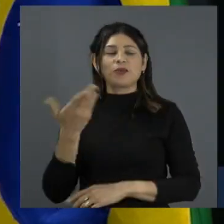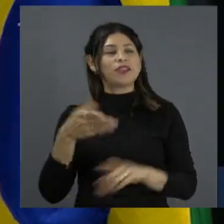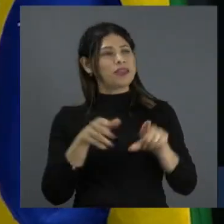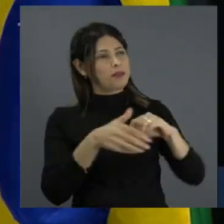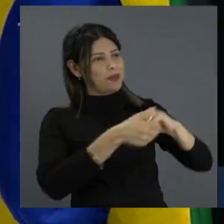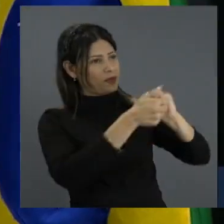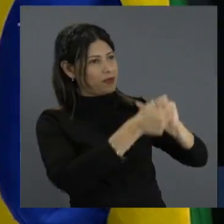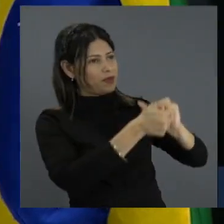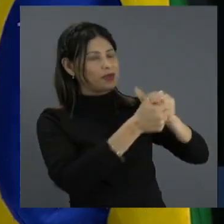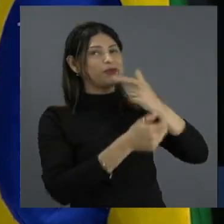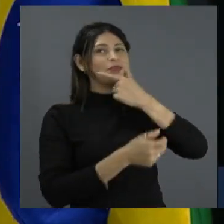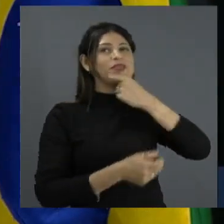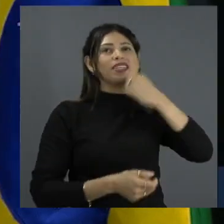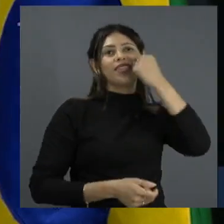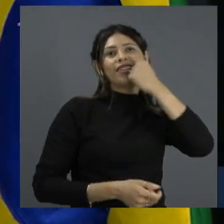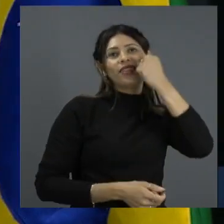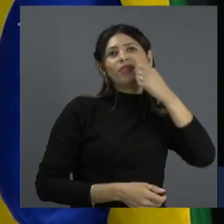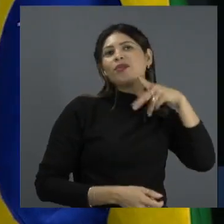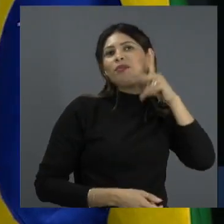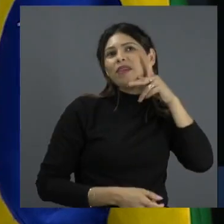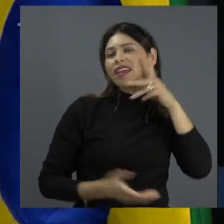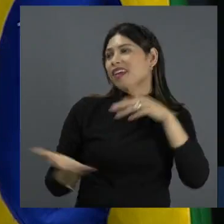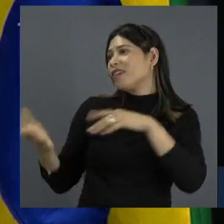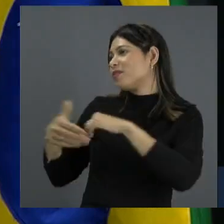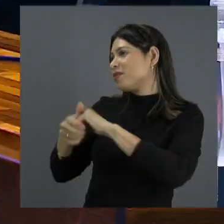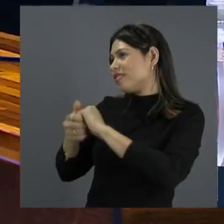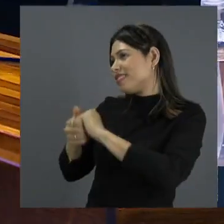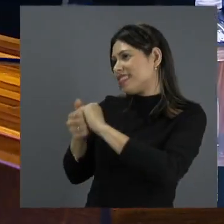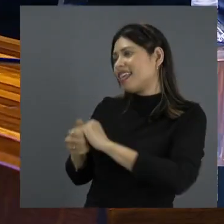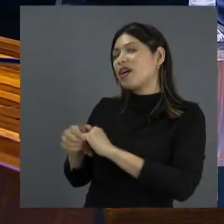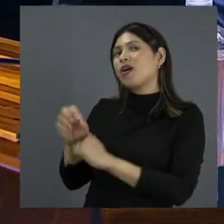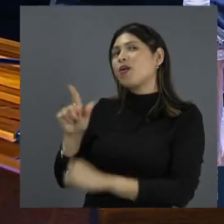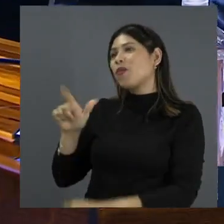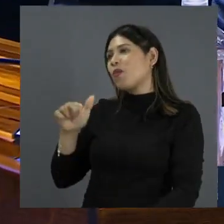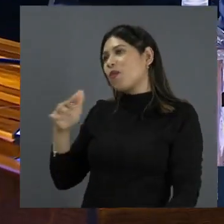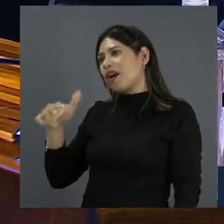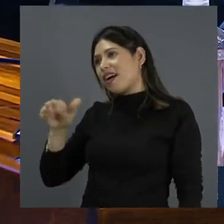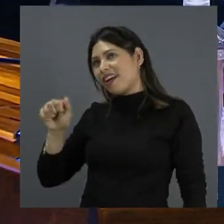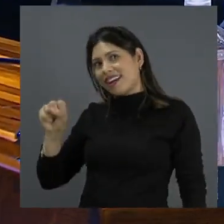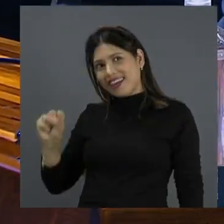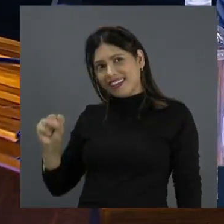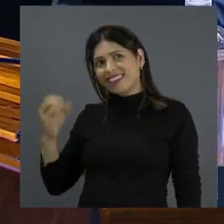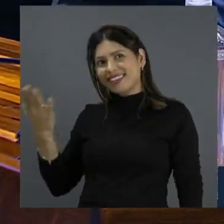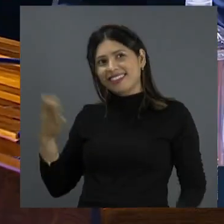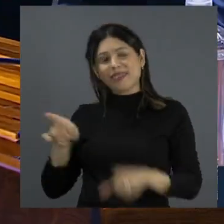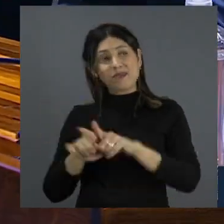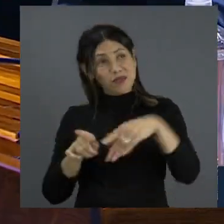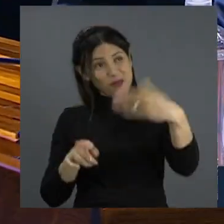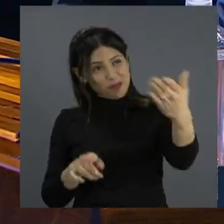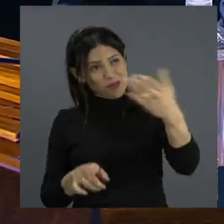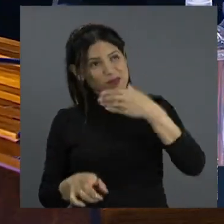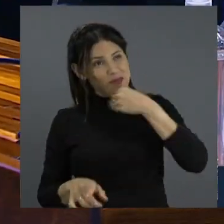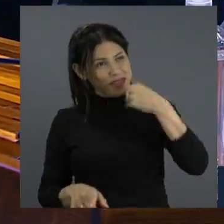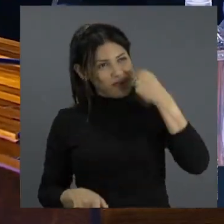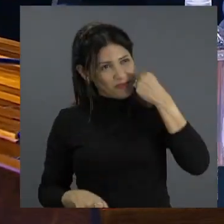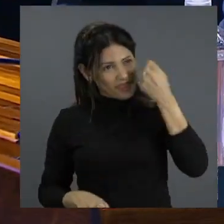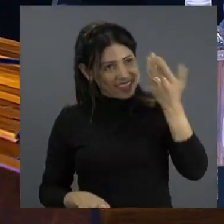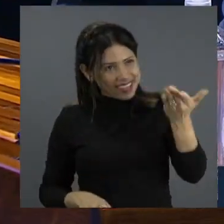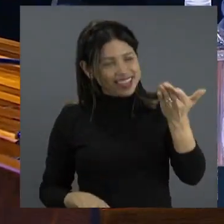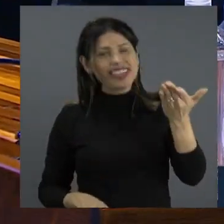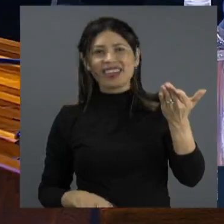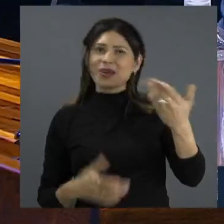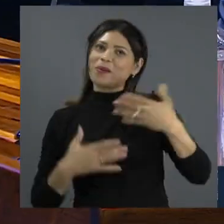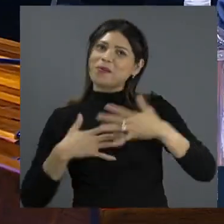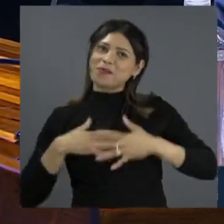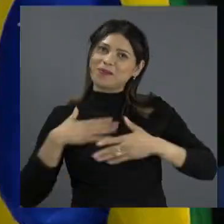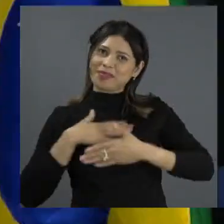Paim, senador Lucas Barreto, o meu querido senador Paulo está aqui presente também, uma honra recebê-lo